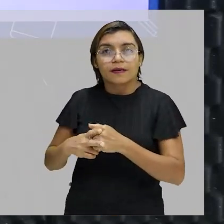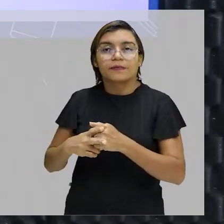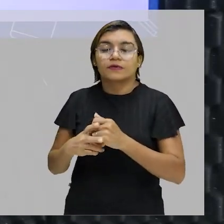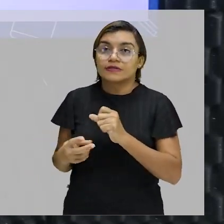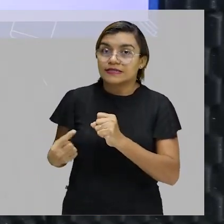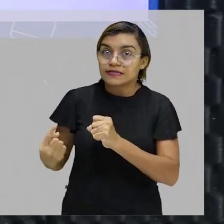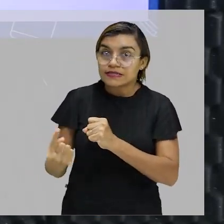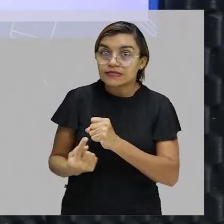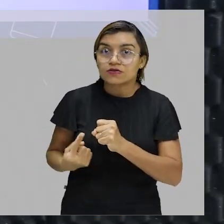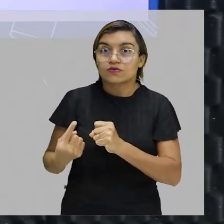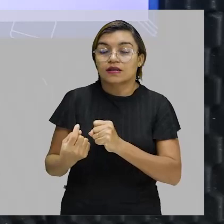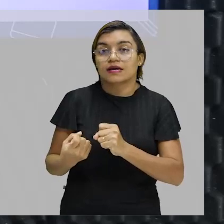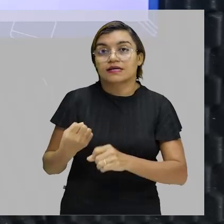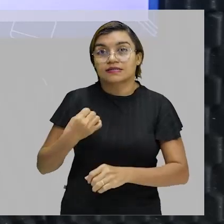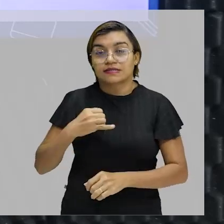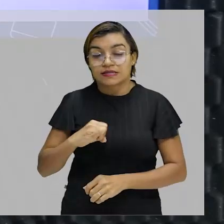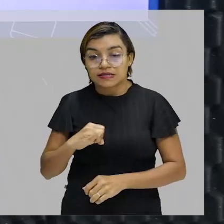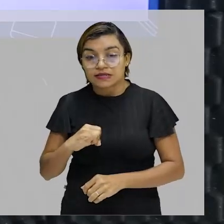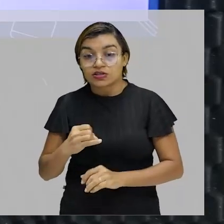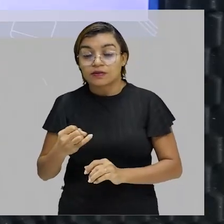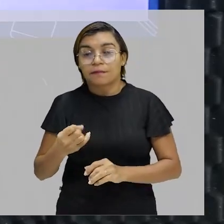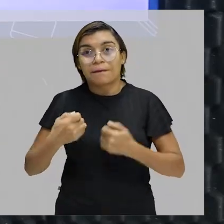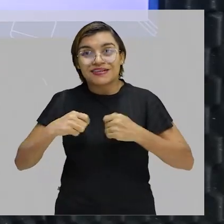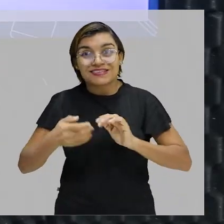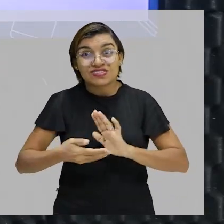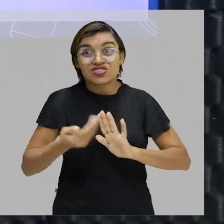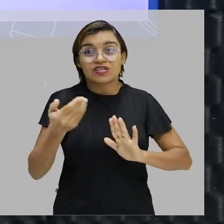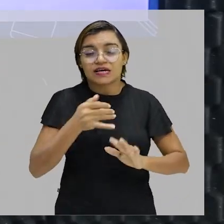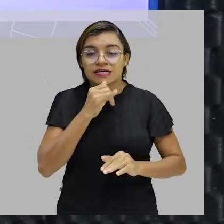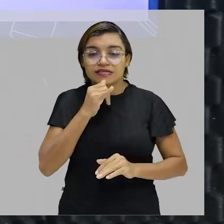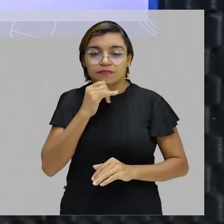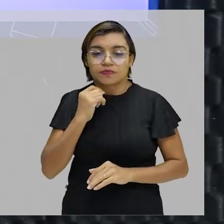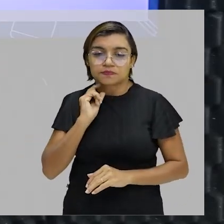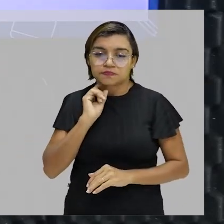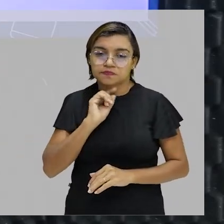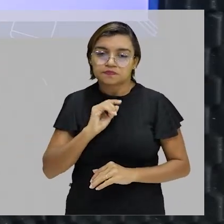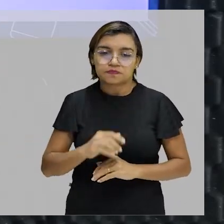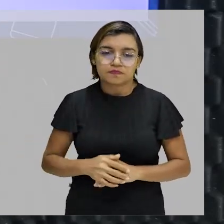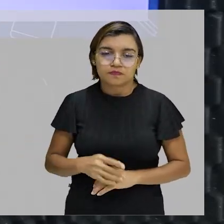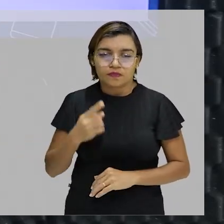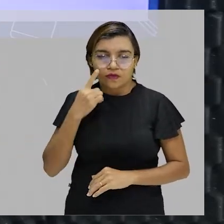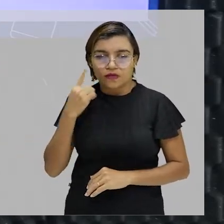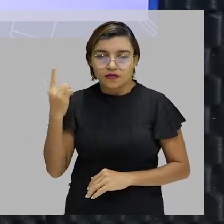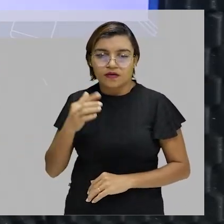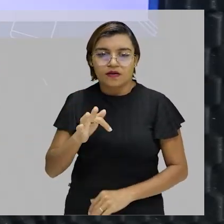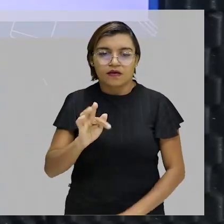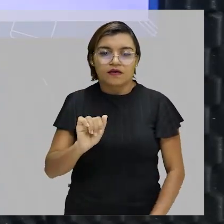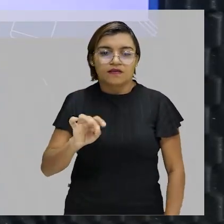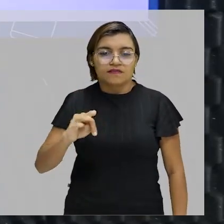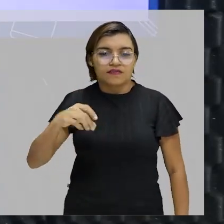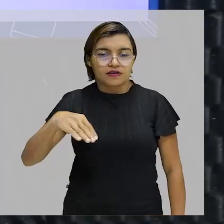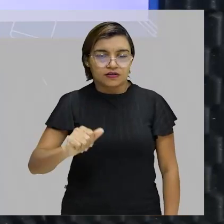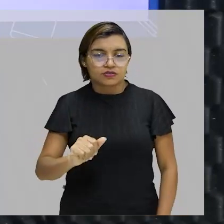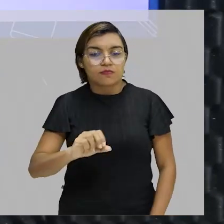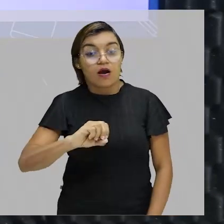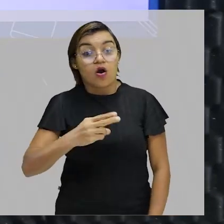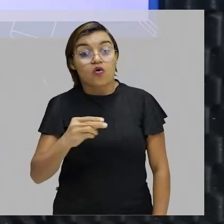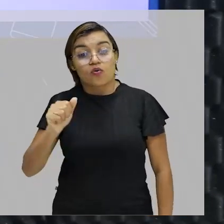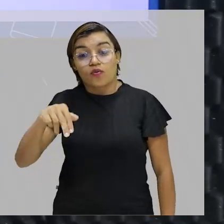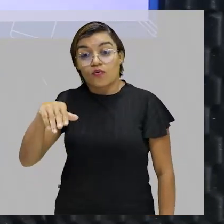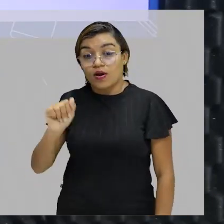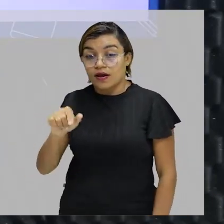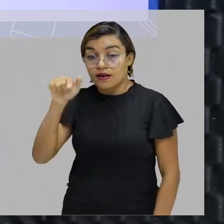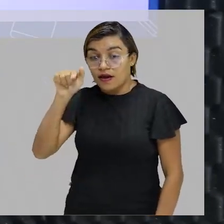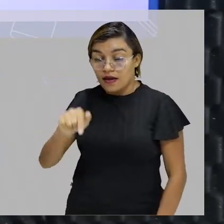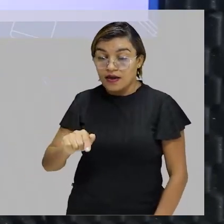se houver ideia de exclusão. Olha só, Fátima ou Ana será gestora da escola. Ou seja, ou será a